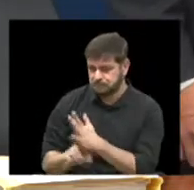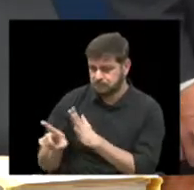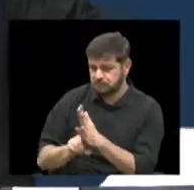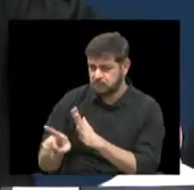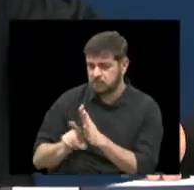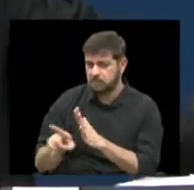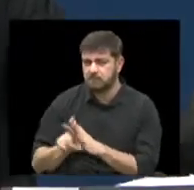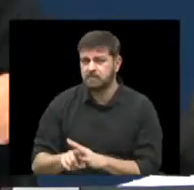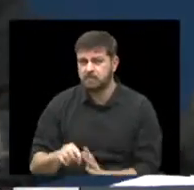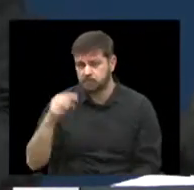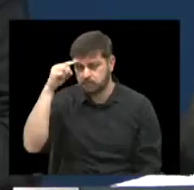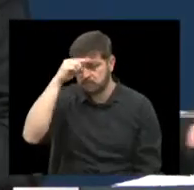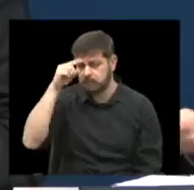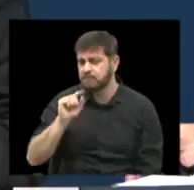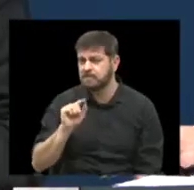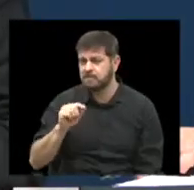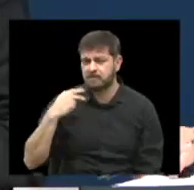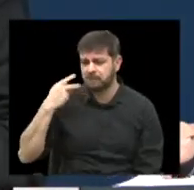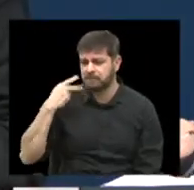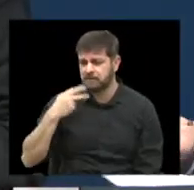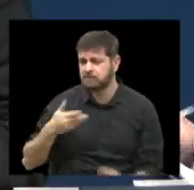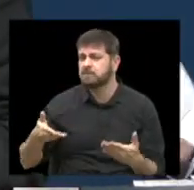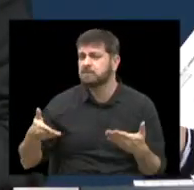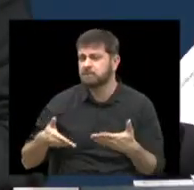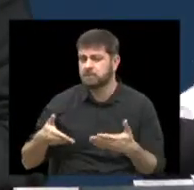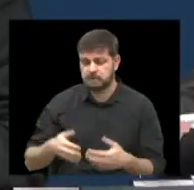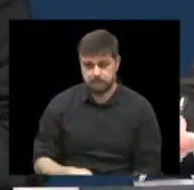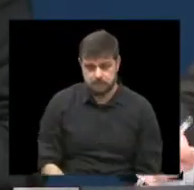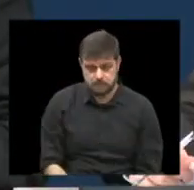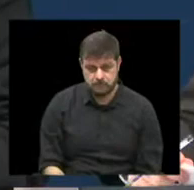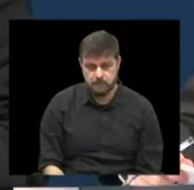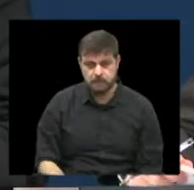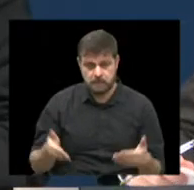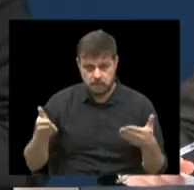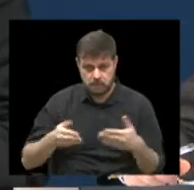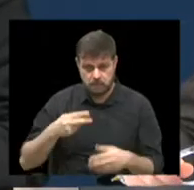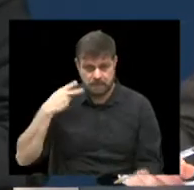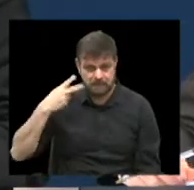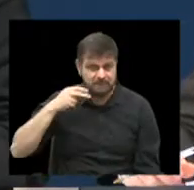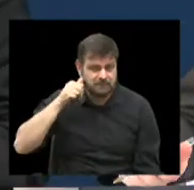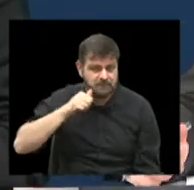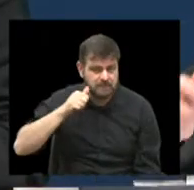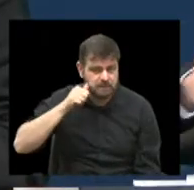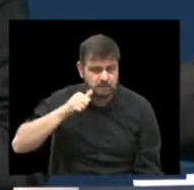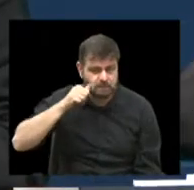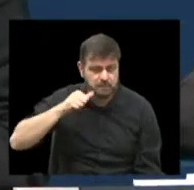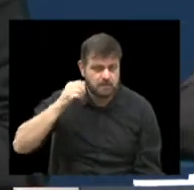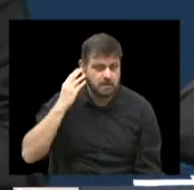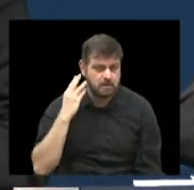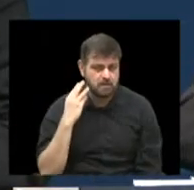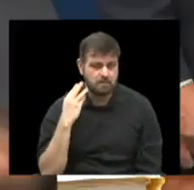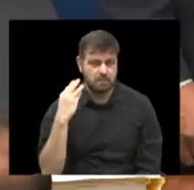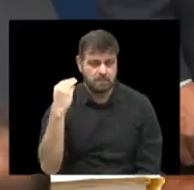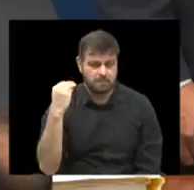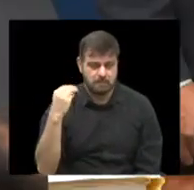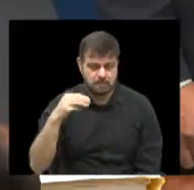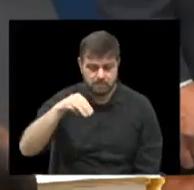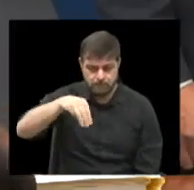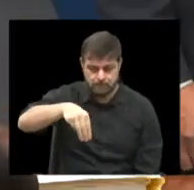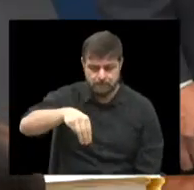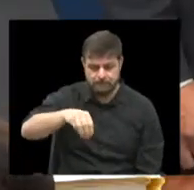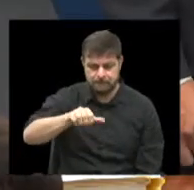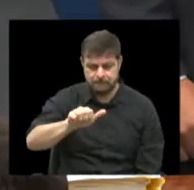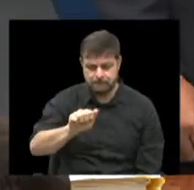inscrito. Senhor presidente Rafa Zimbaldi, a próxima é a vereadora Mariana Conte. Vereadora